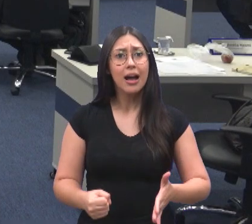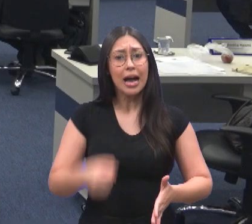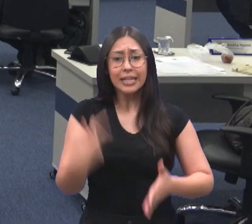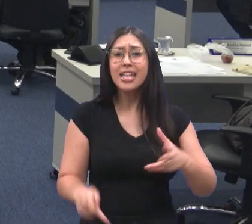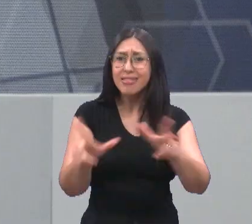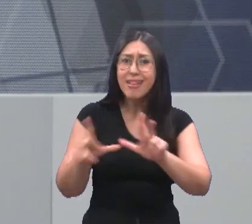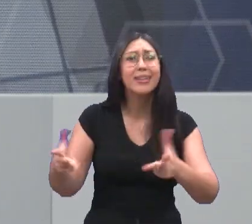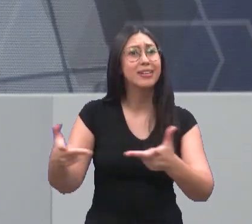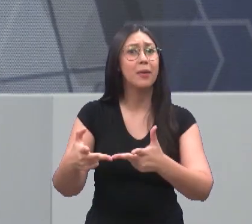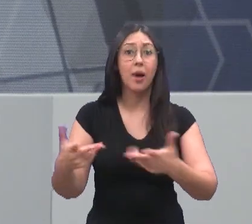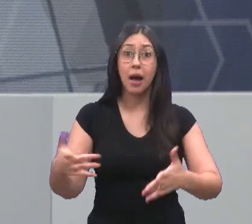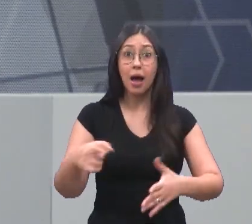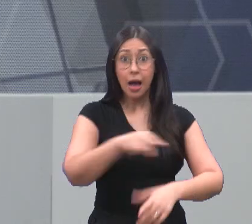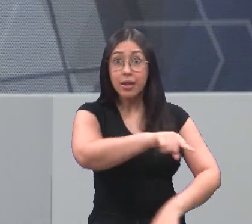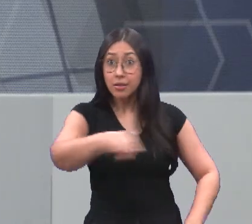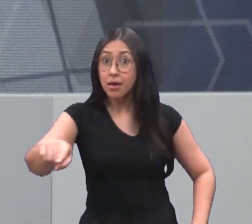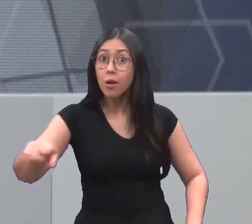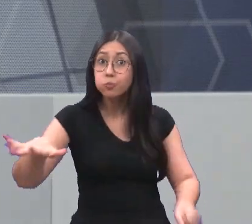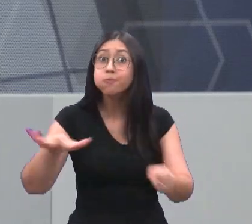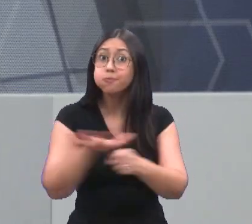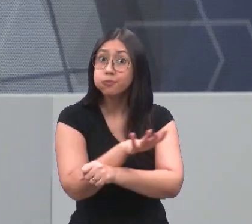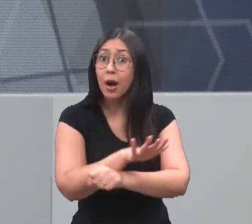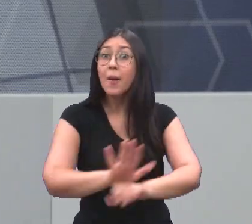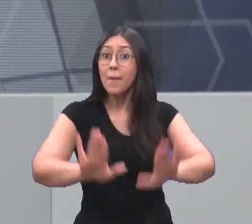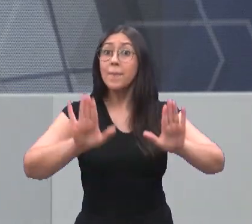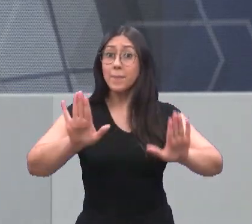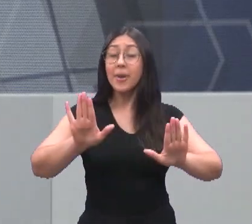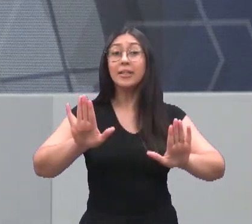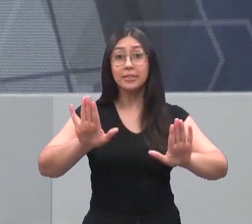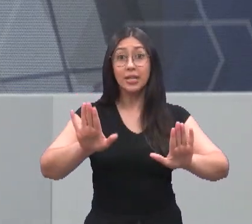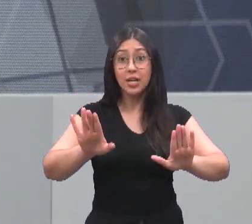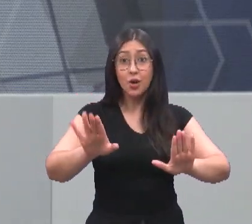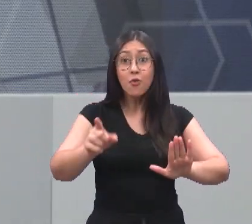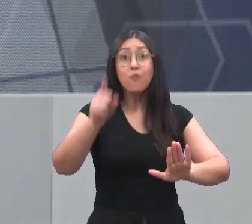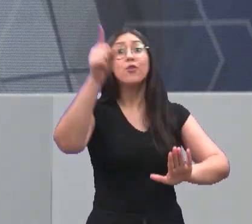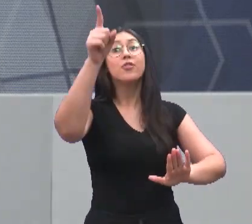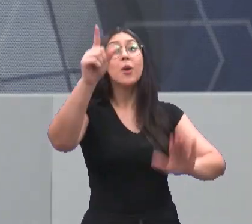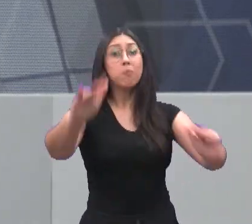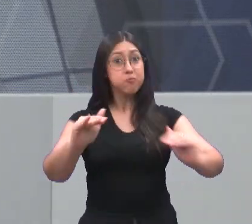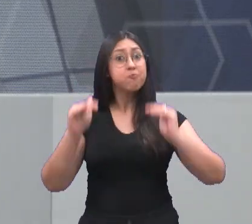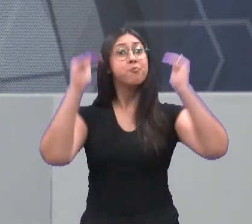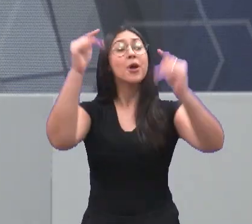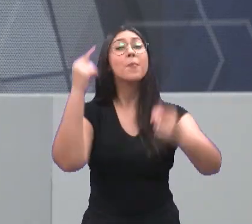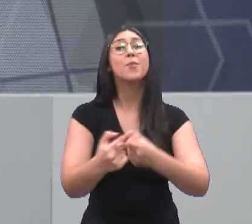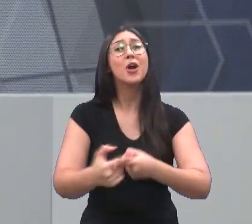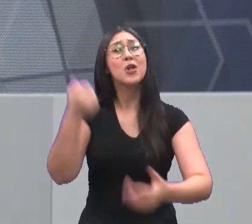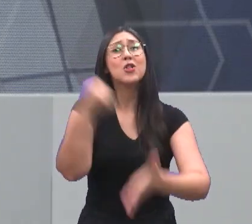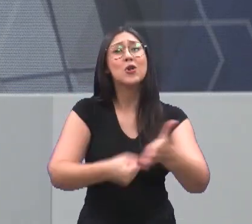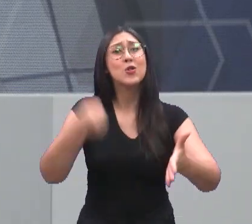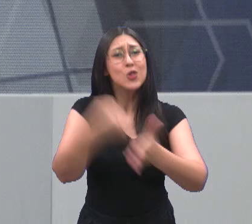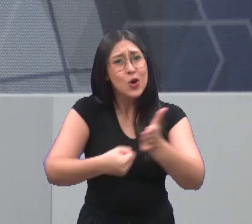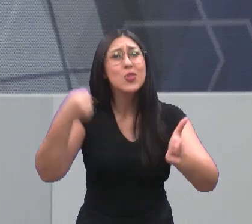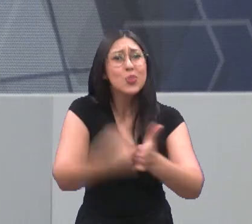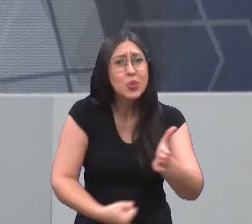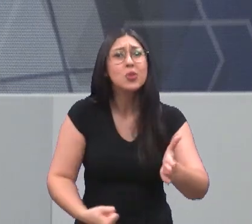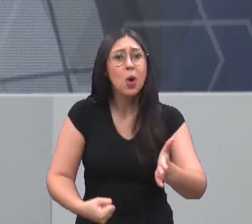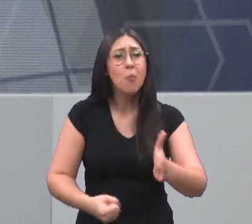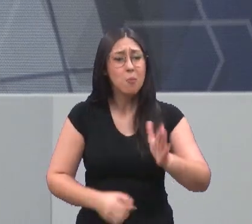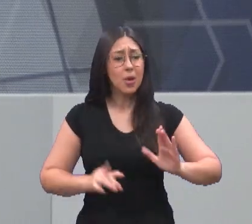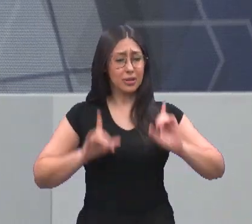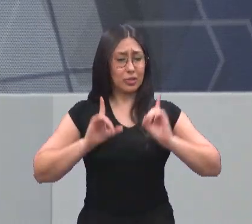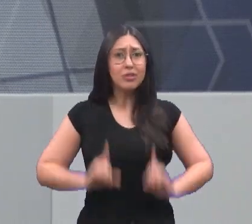está lotada aqui embaixo, viu, senhor Rodolfo? Mas o senhor é a maior autoridade, porque lutou pela